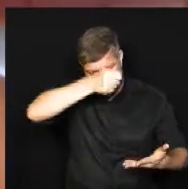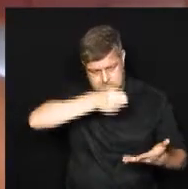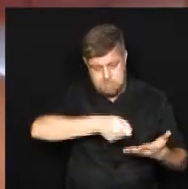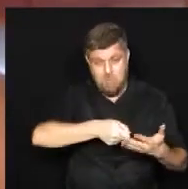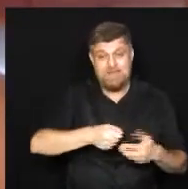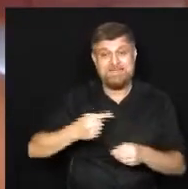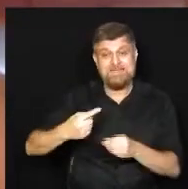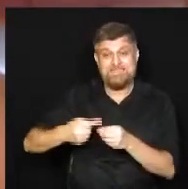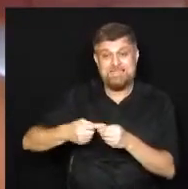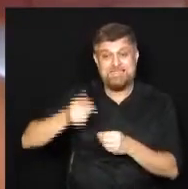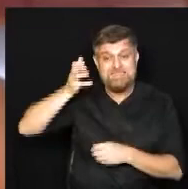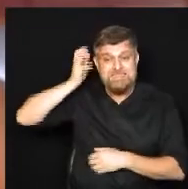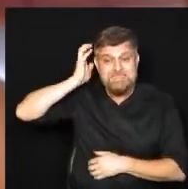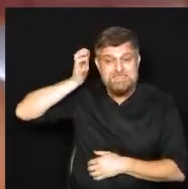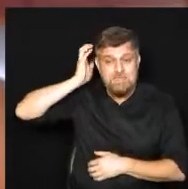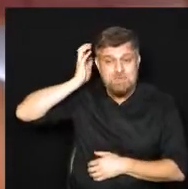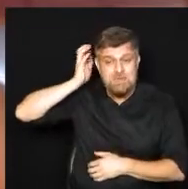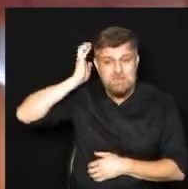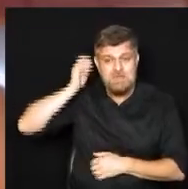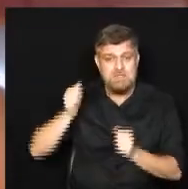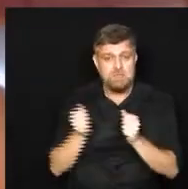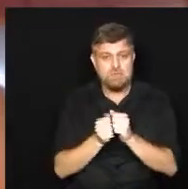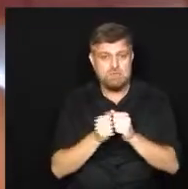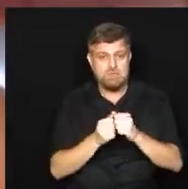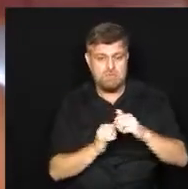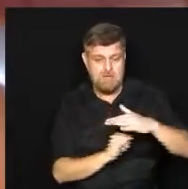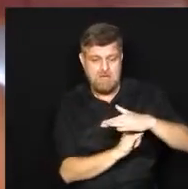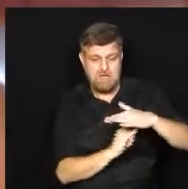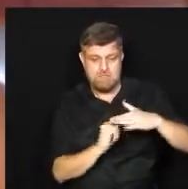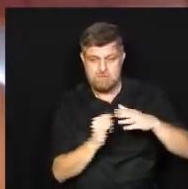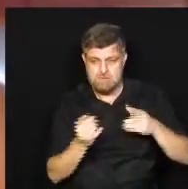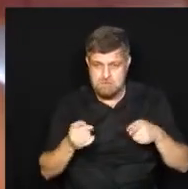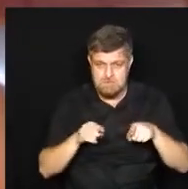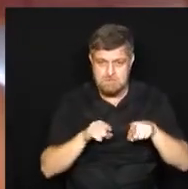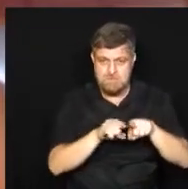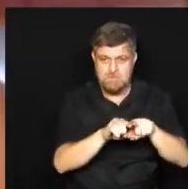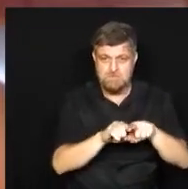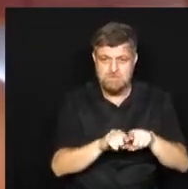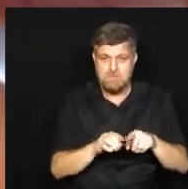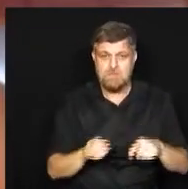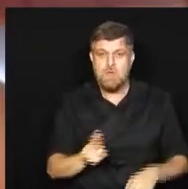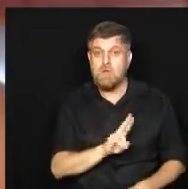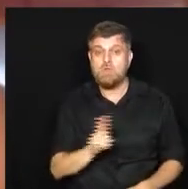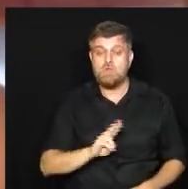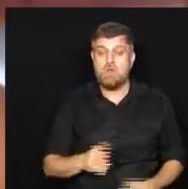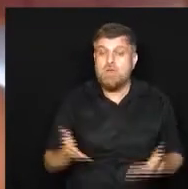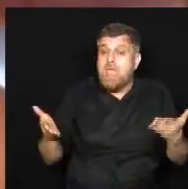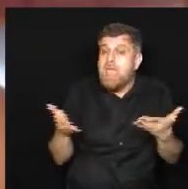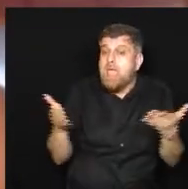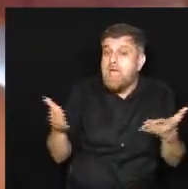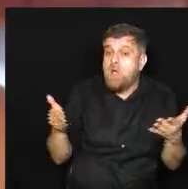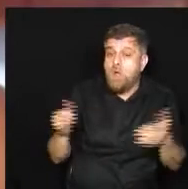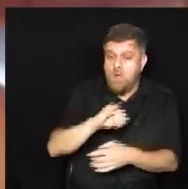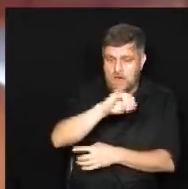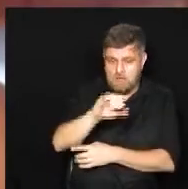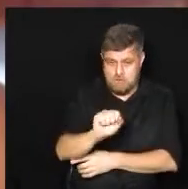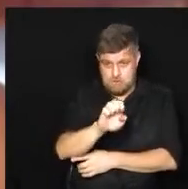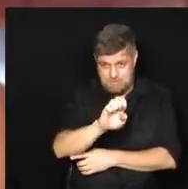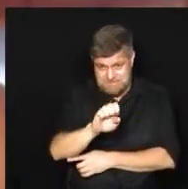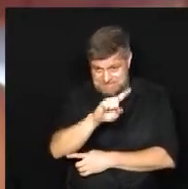Santo André, em parceria com uma entidade, que é a entidade E Agora José, que faz esse trabalho, né?